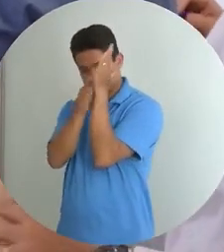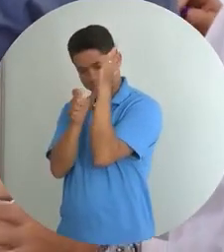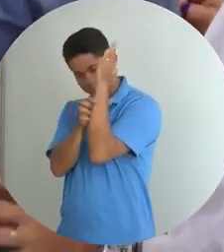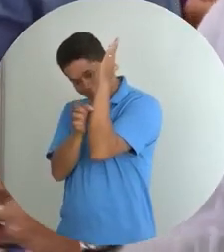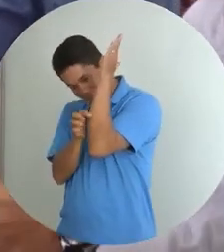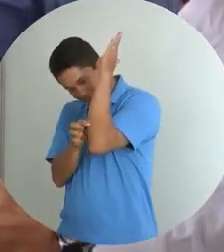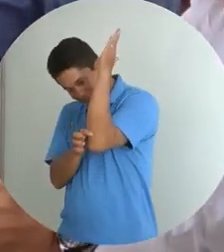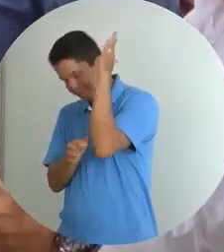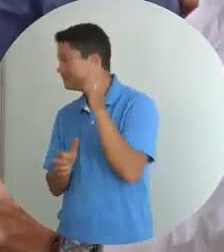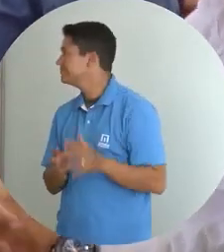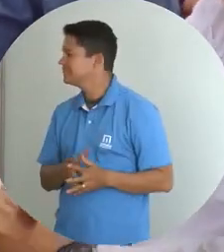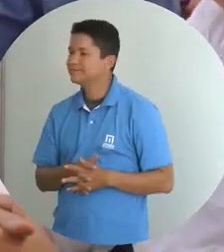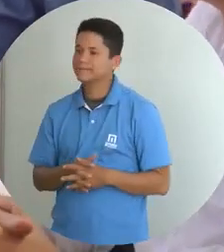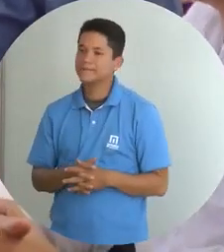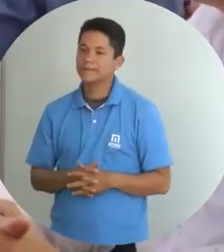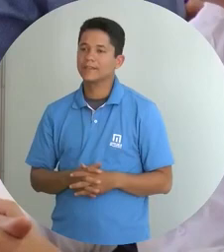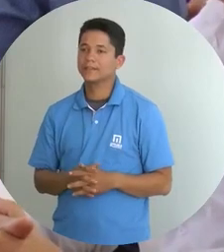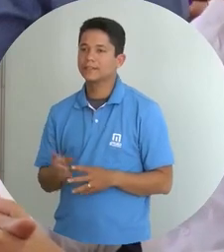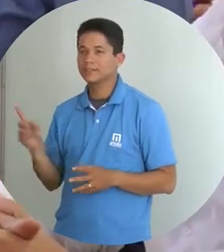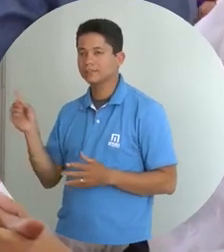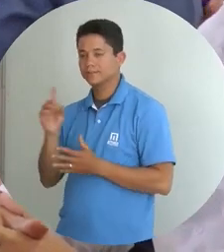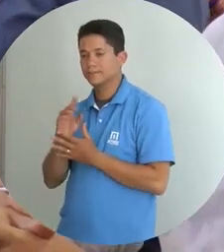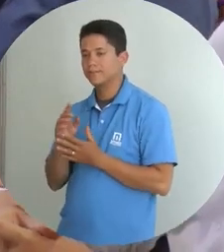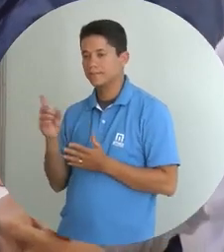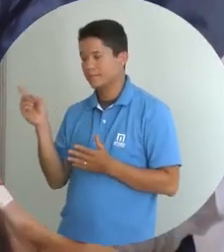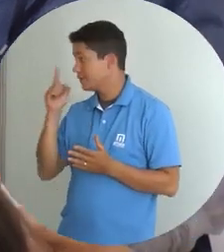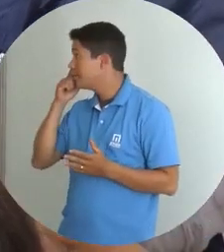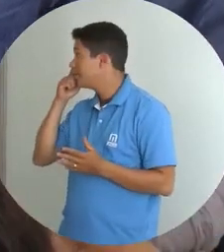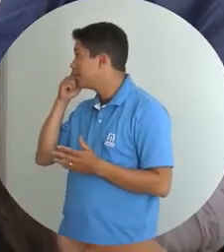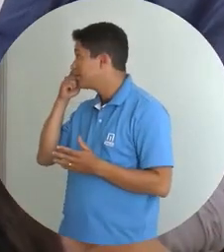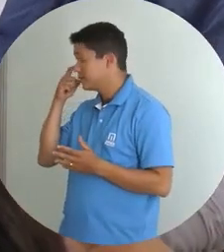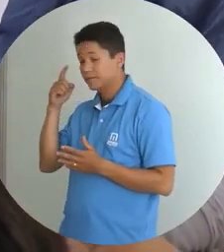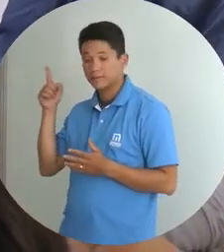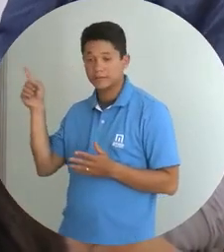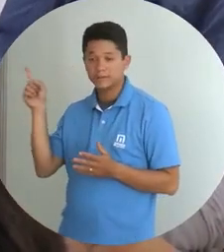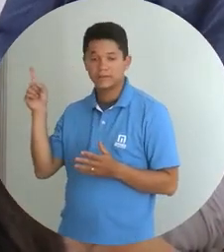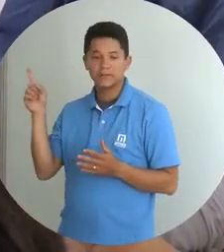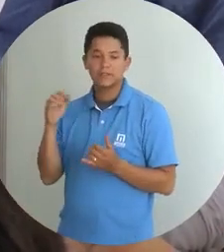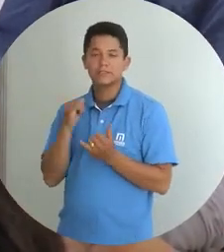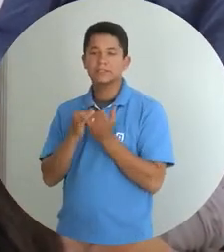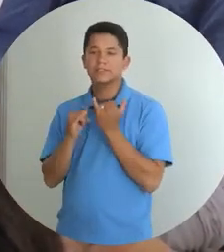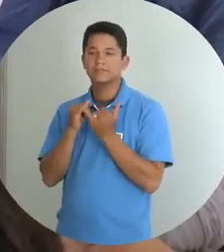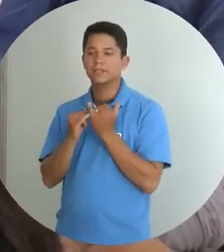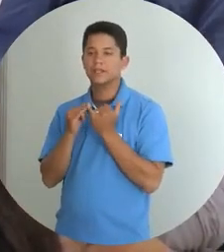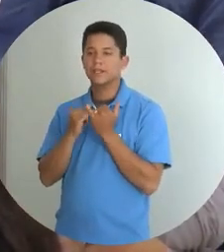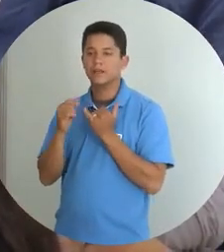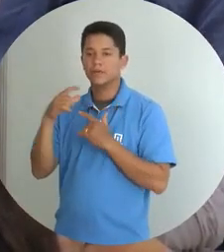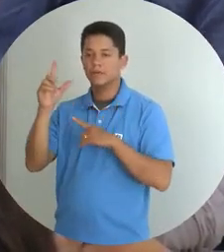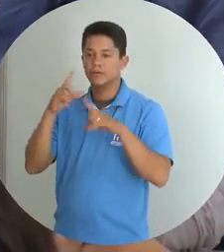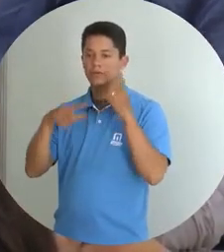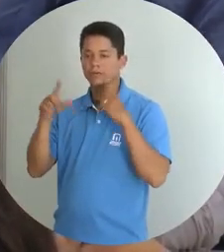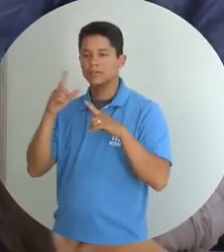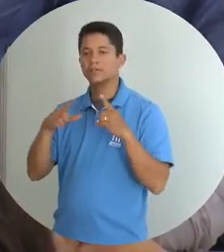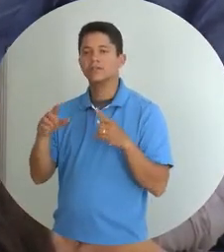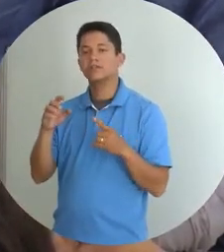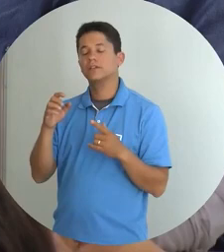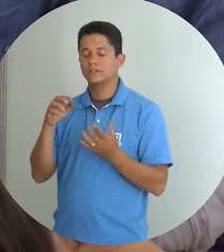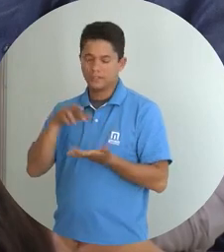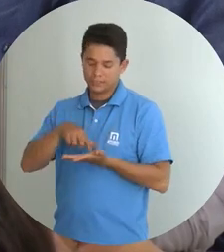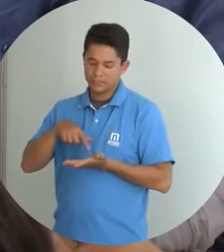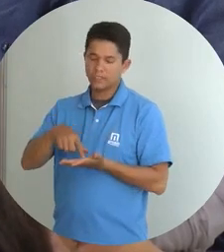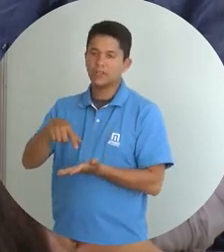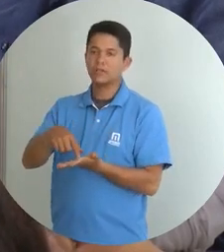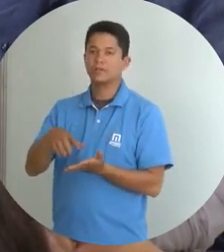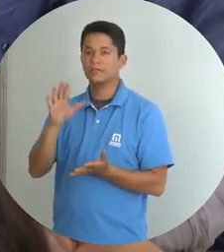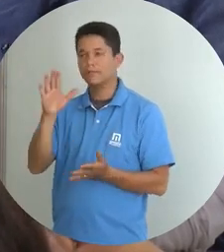Esse modelo de fretagem é, como você falou, clássico, né? Então é similar a de outras estacas, no caso de um bloco que está sendo construído após